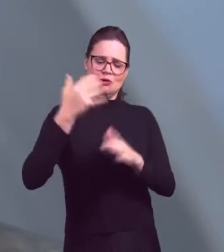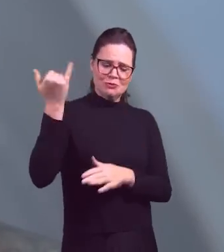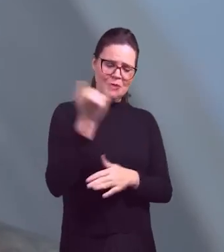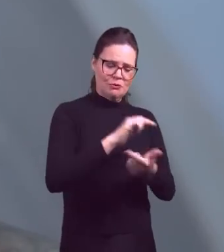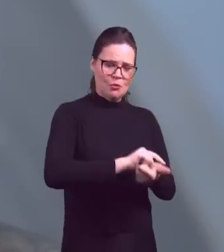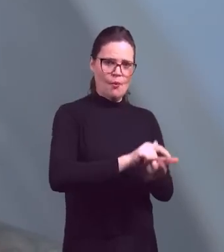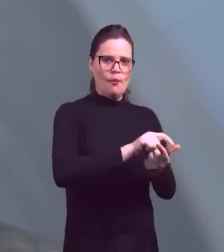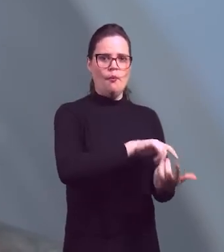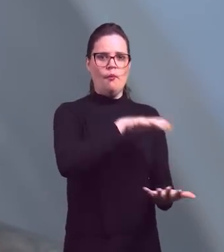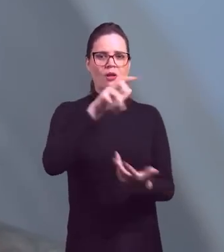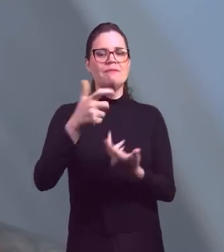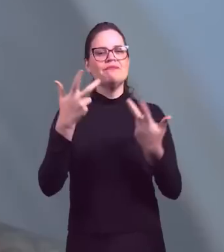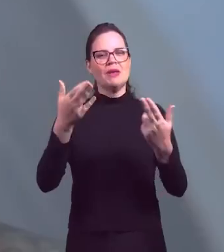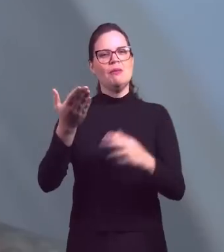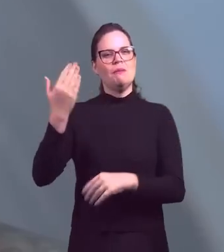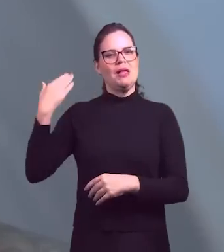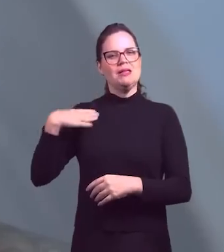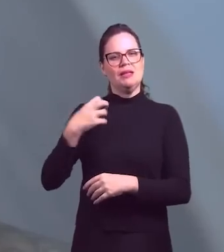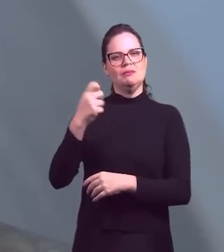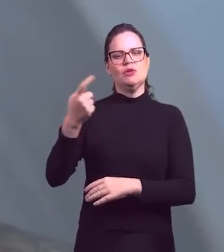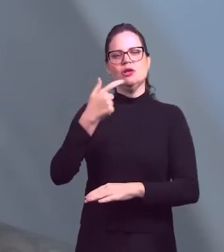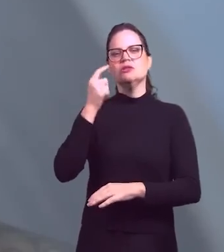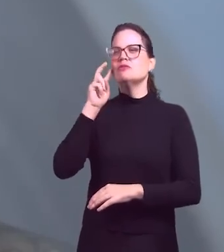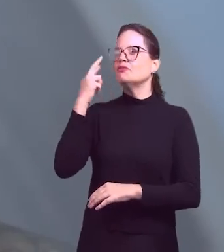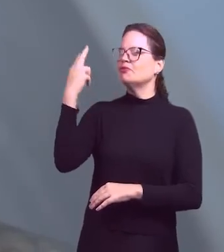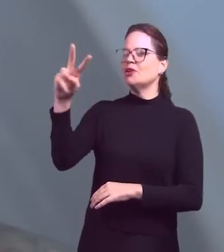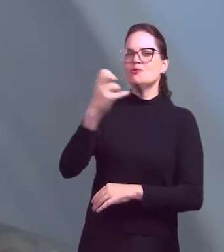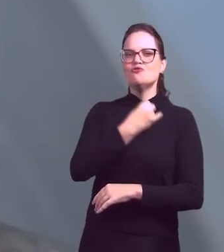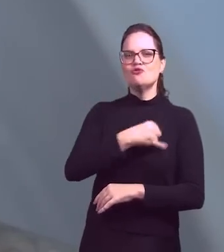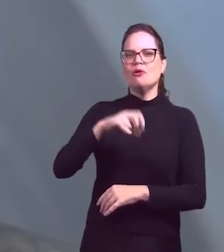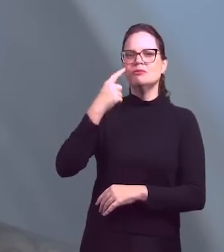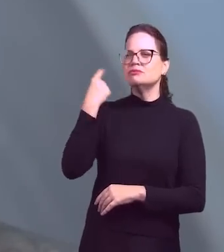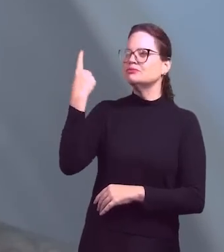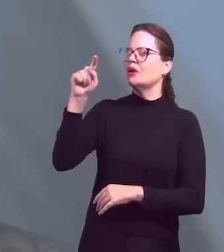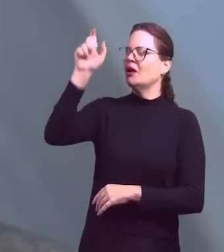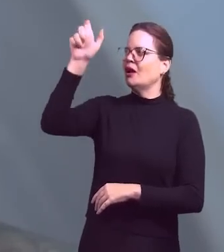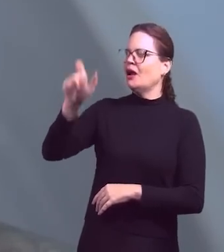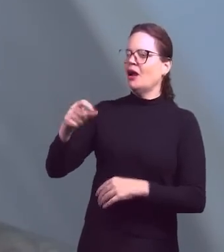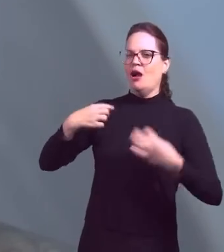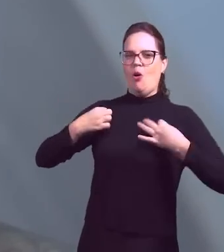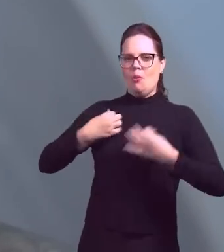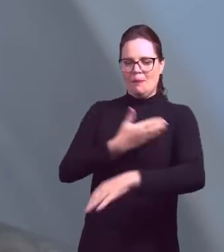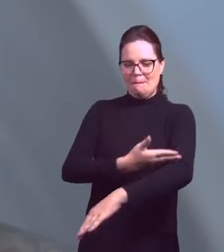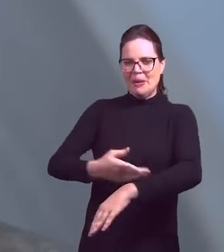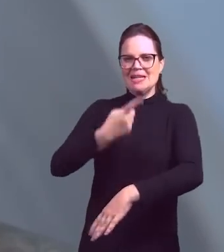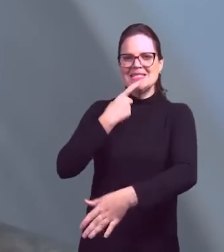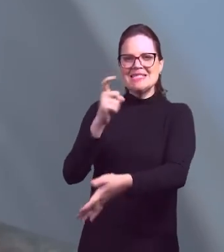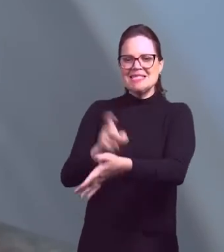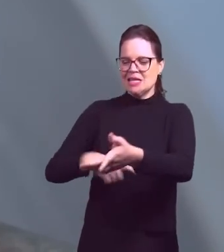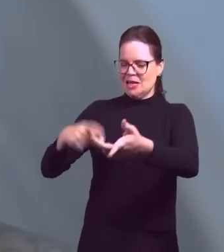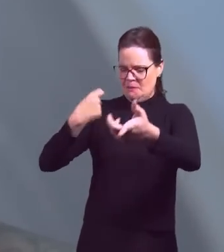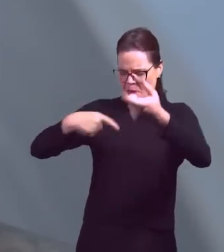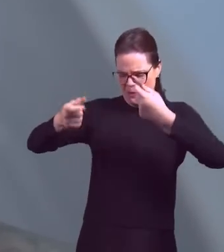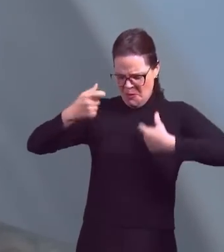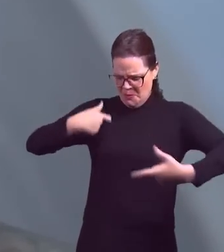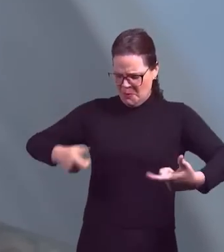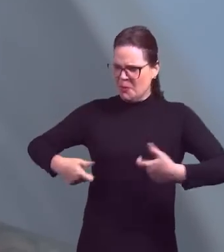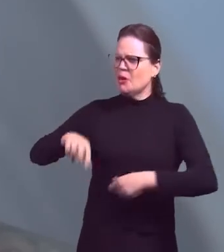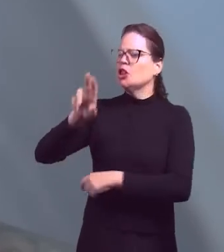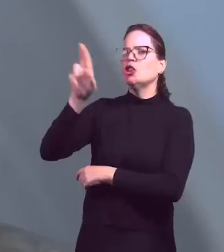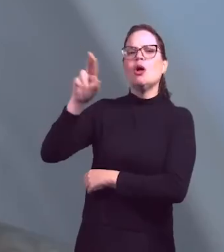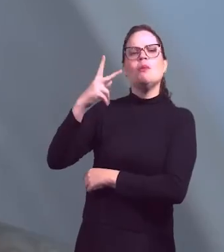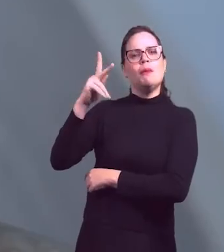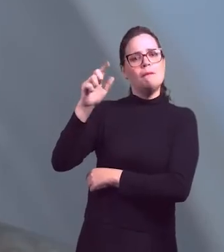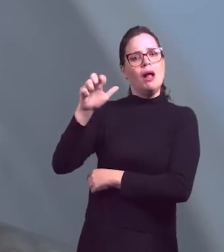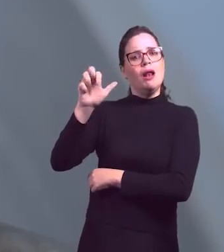pastor? As vestes salpicadas de sangue, e o nome pelo qual ele se chama é a palavra. Então,